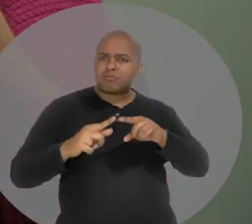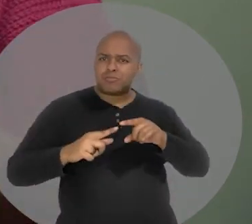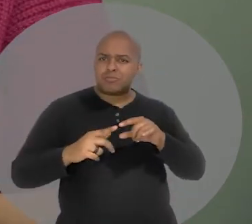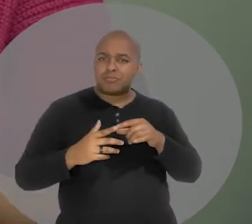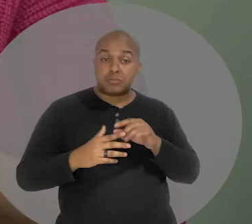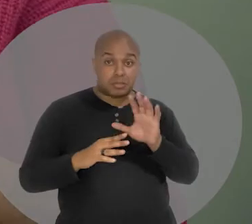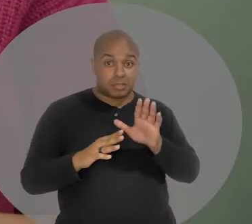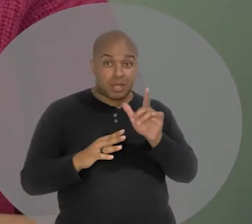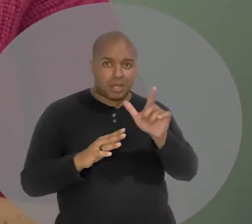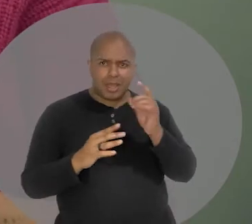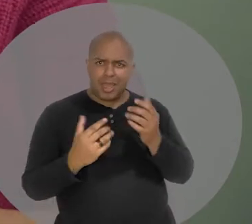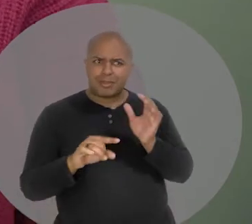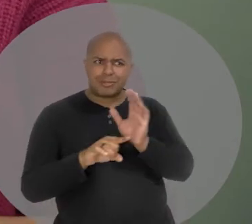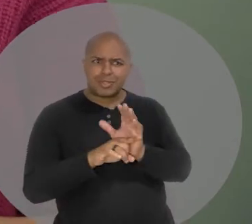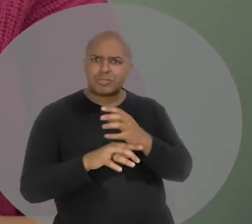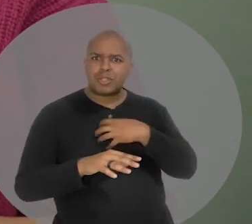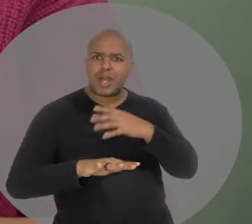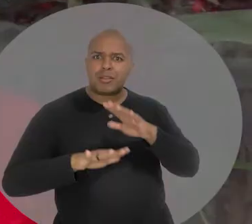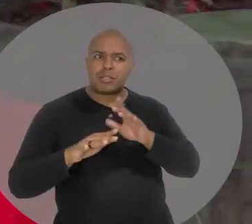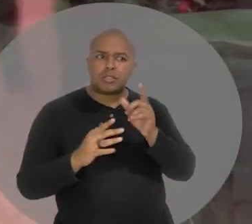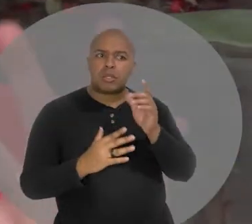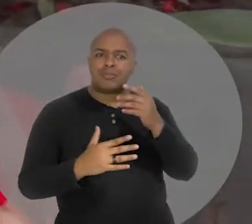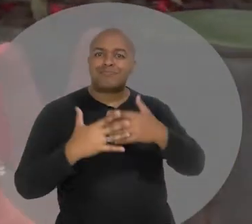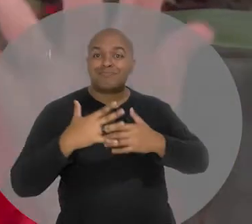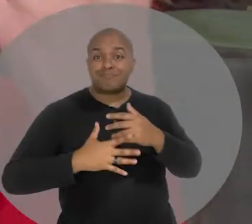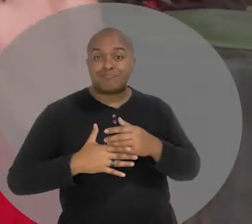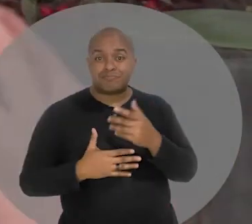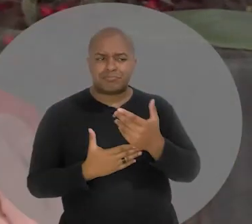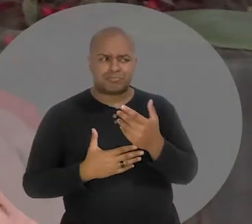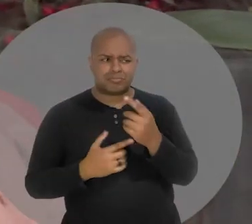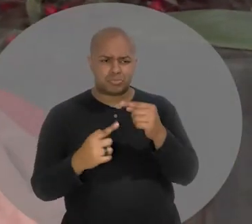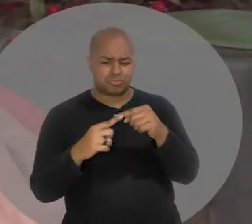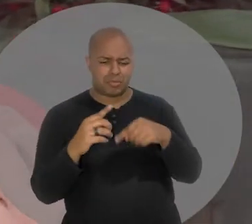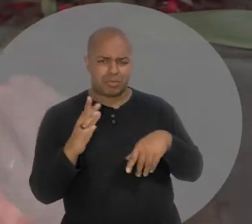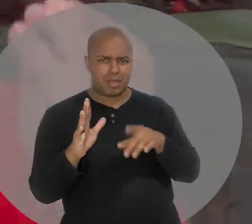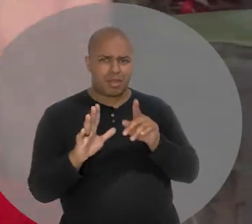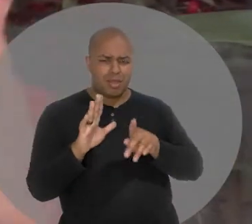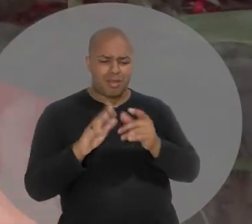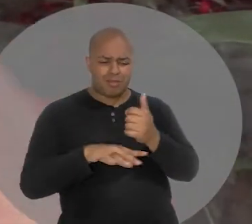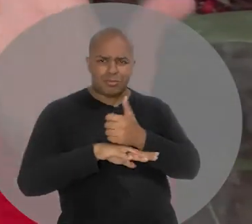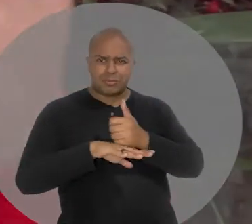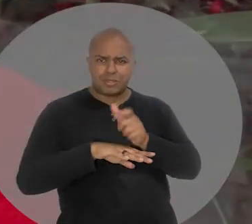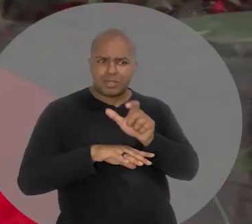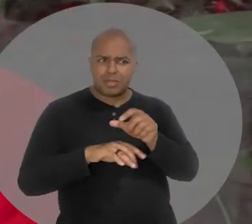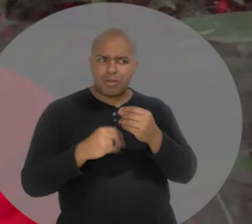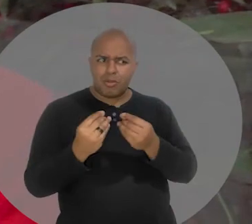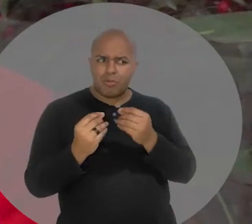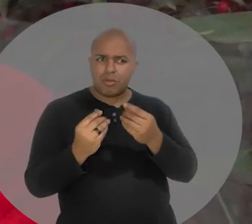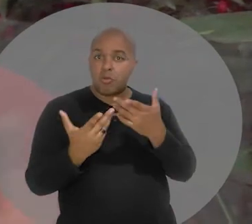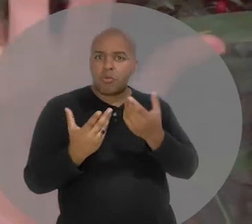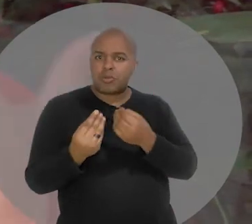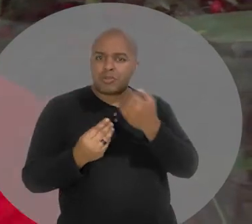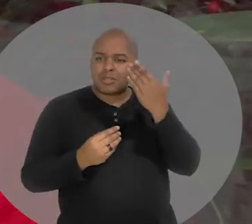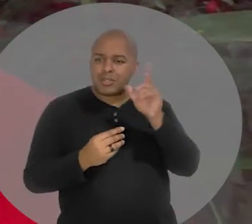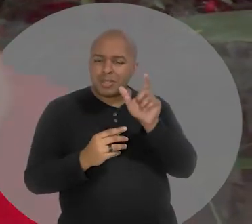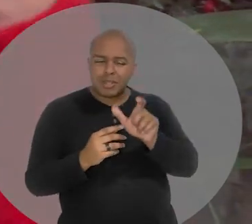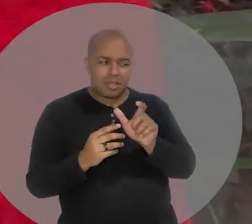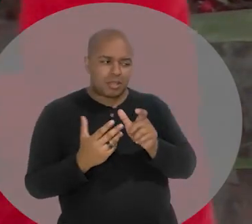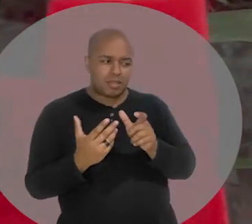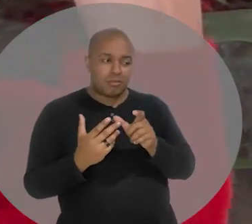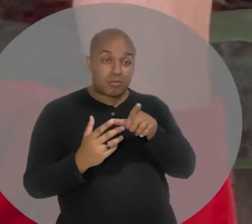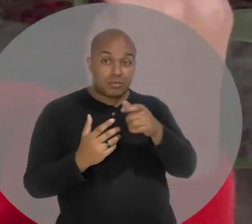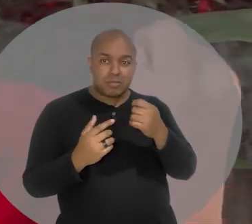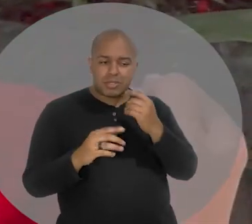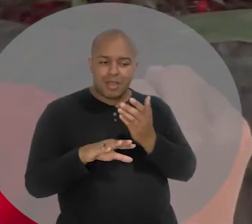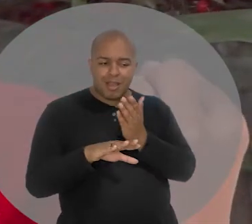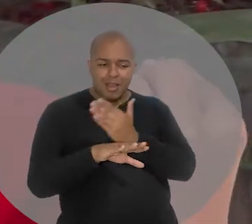quer ajudar de uma forma que acaba atrapalhando. Não cabe ao profissional, quando você vai atender, você antecipa a